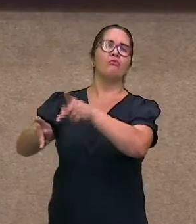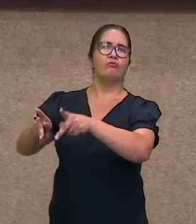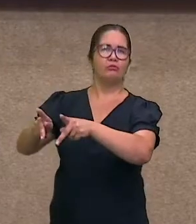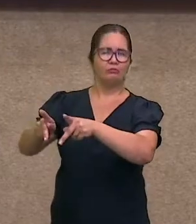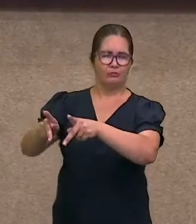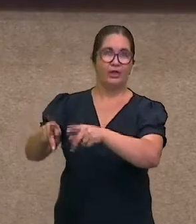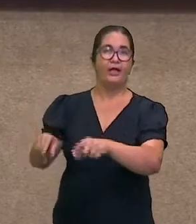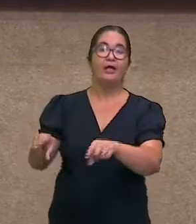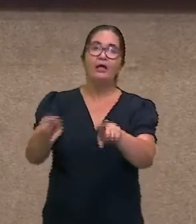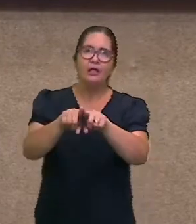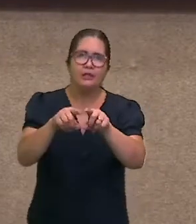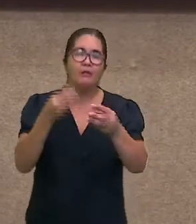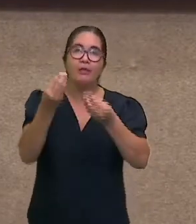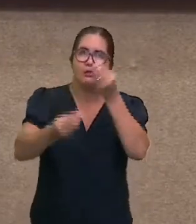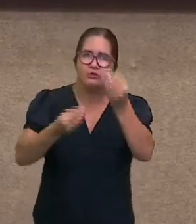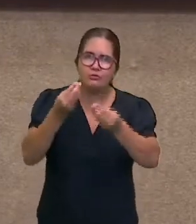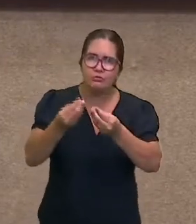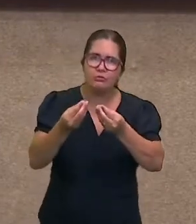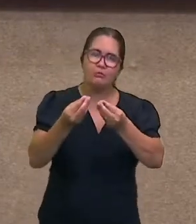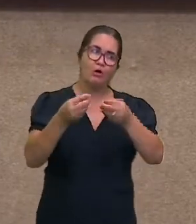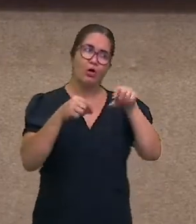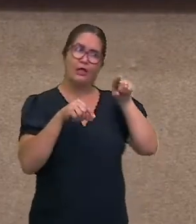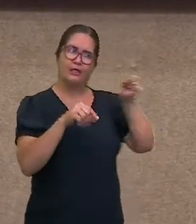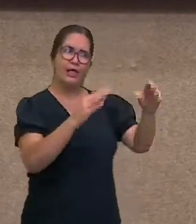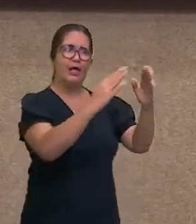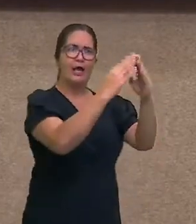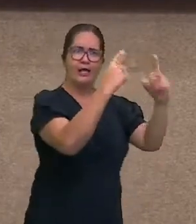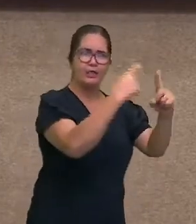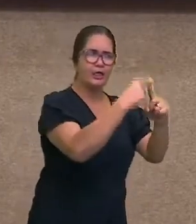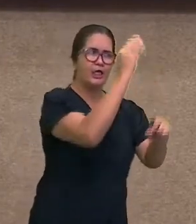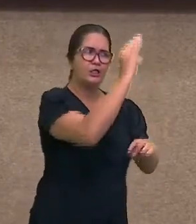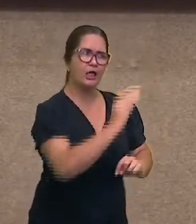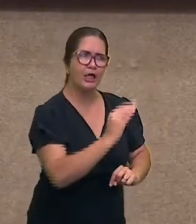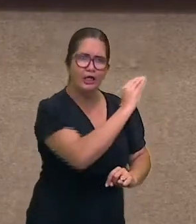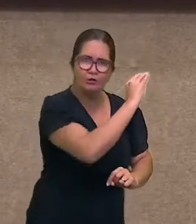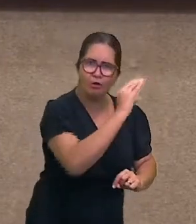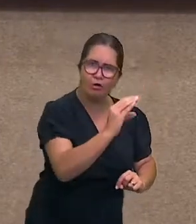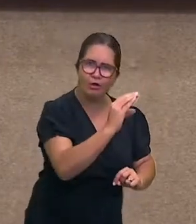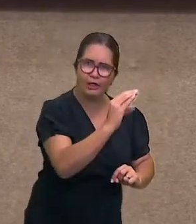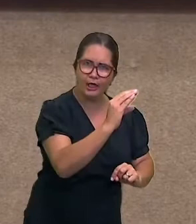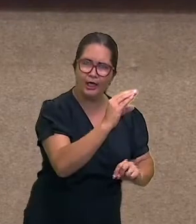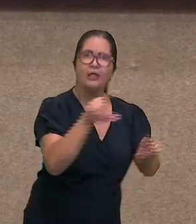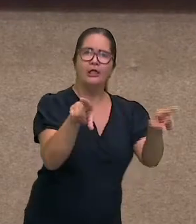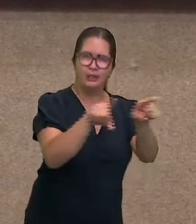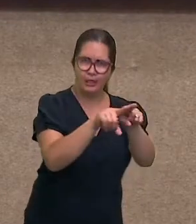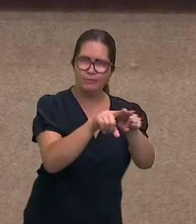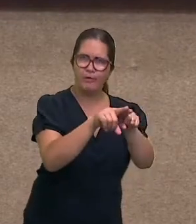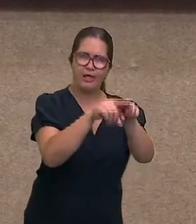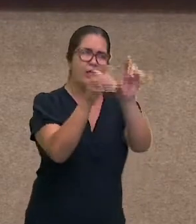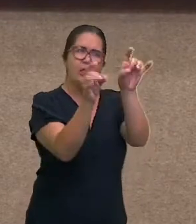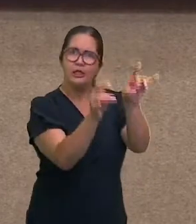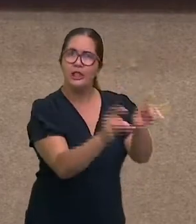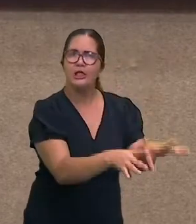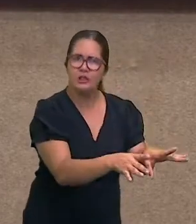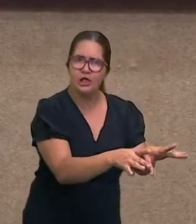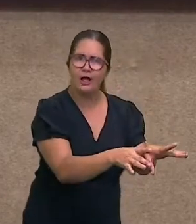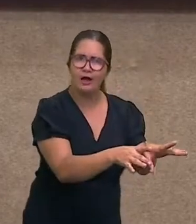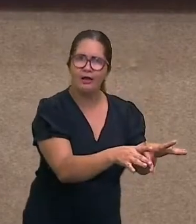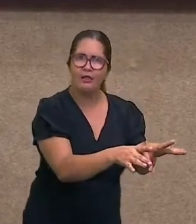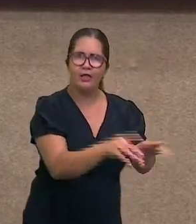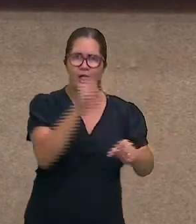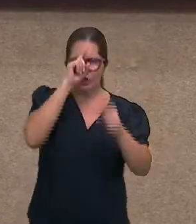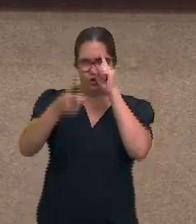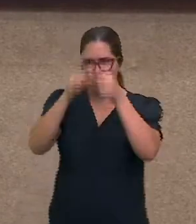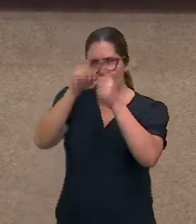Fazer com que a igreja desse a concessão e o direito da pessoa escolher